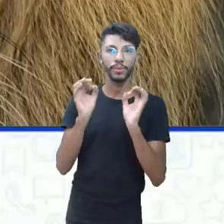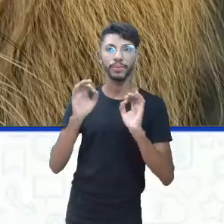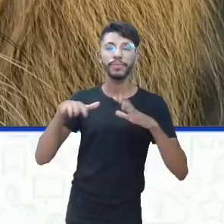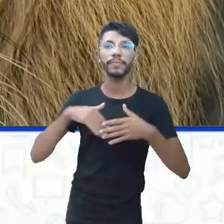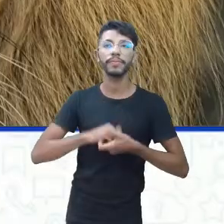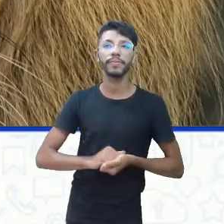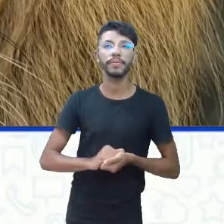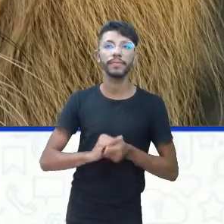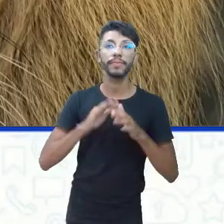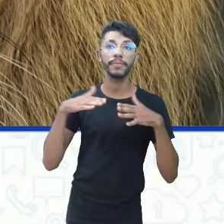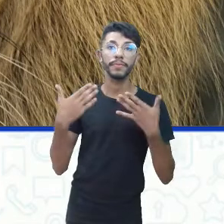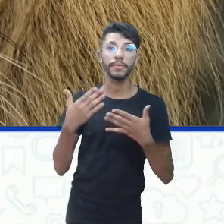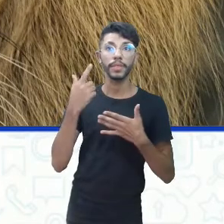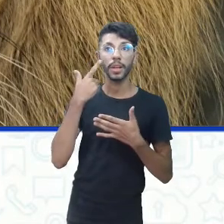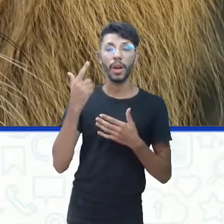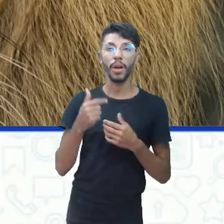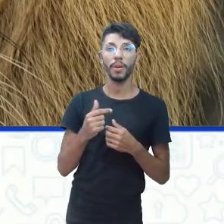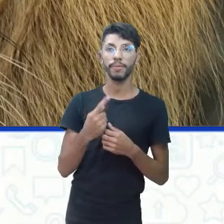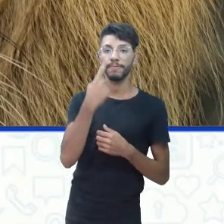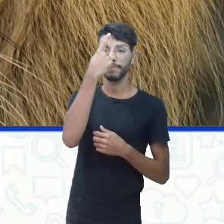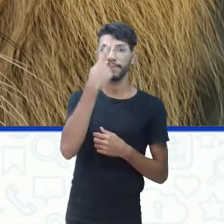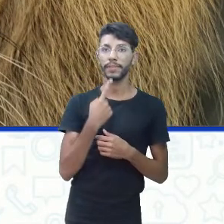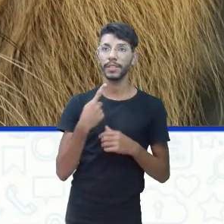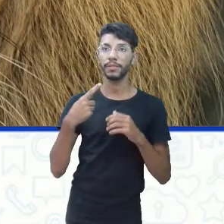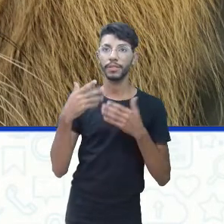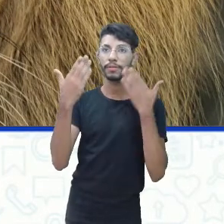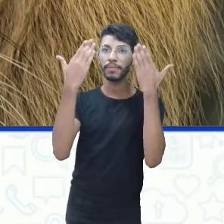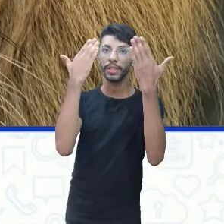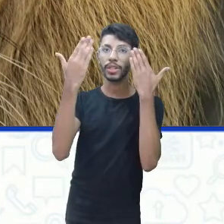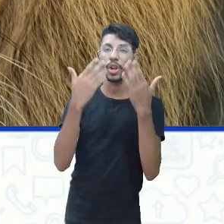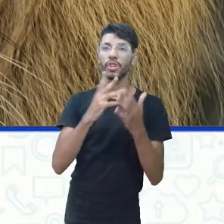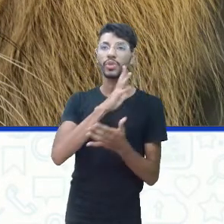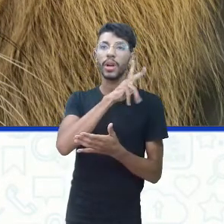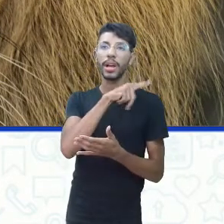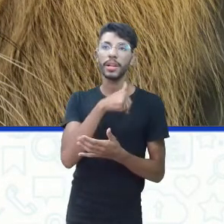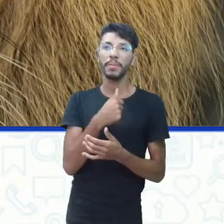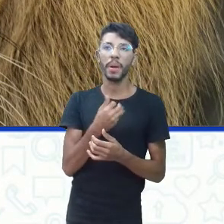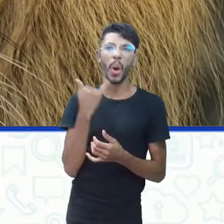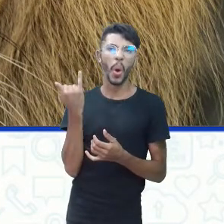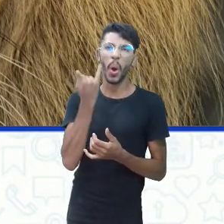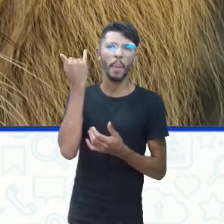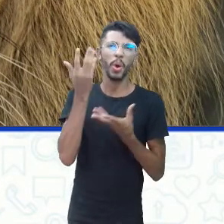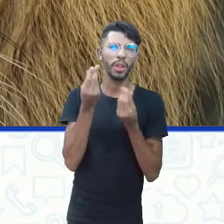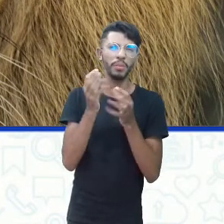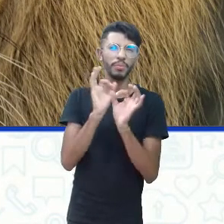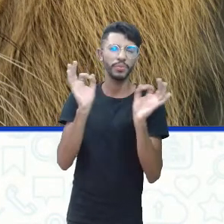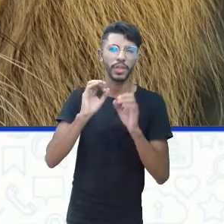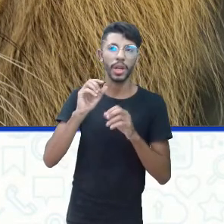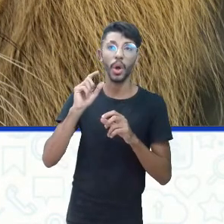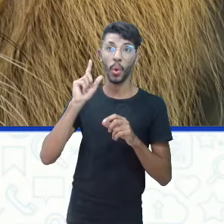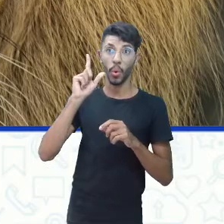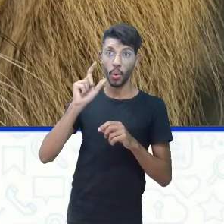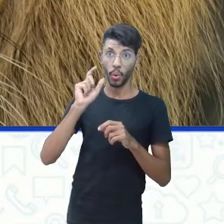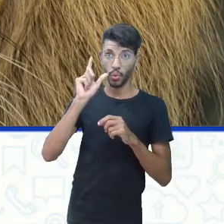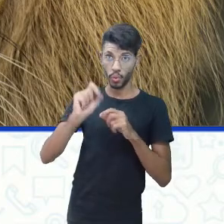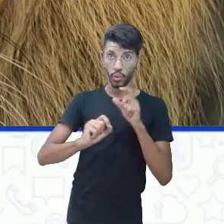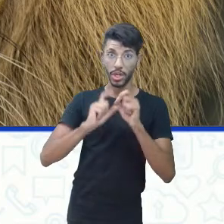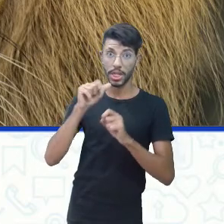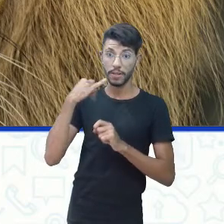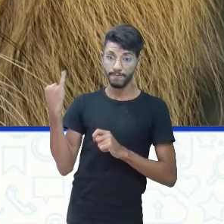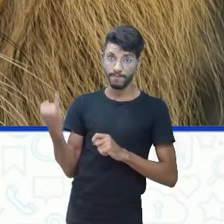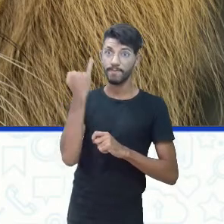Então, o perfil psicológico do animal tem pouca importância. O que vale é o que está no